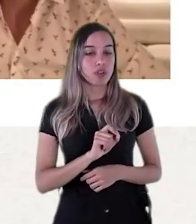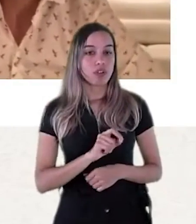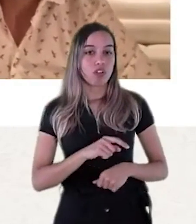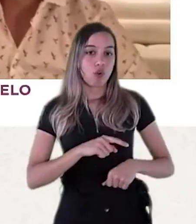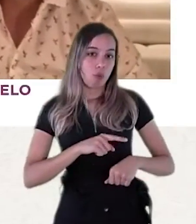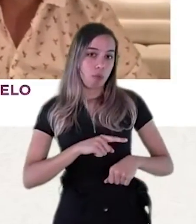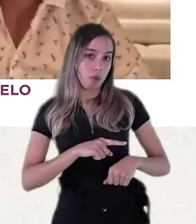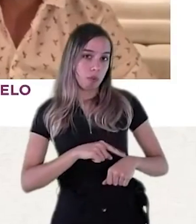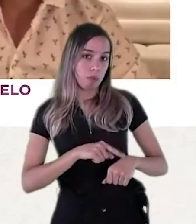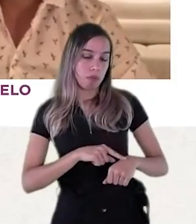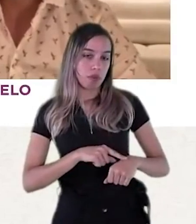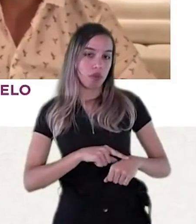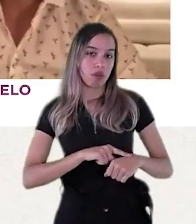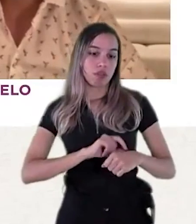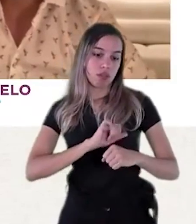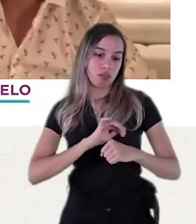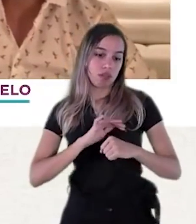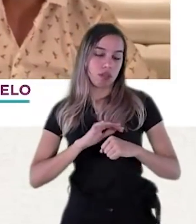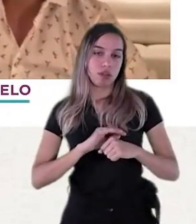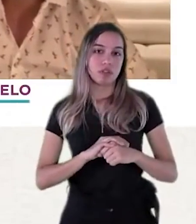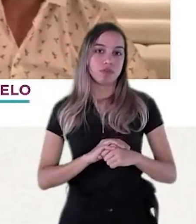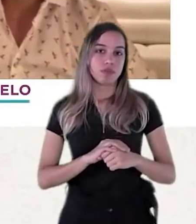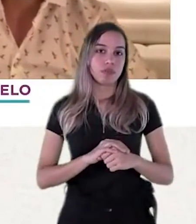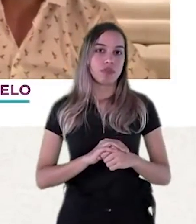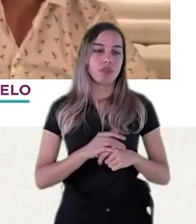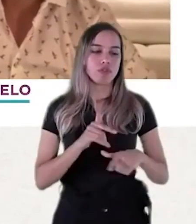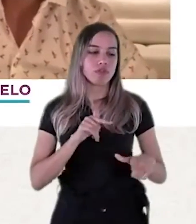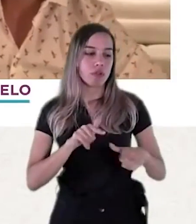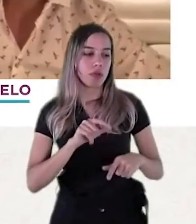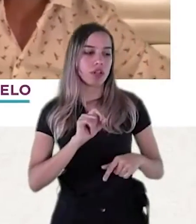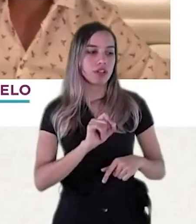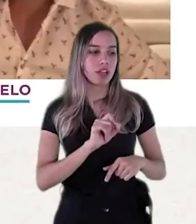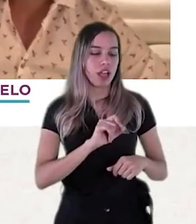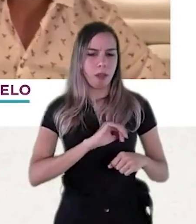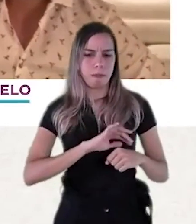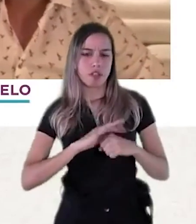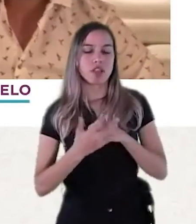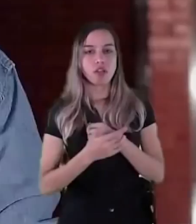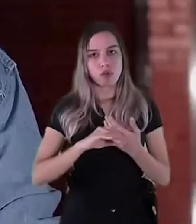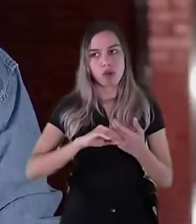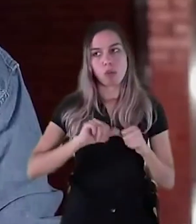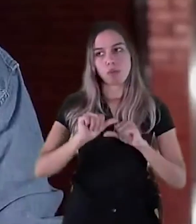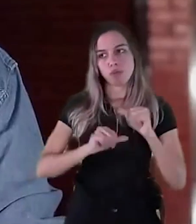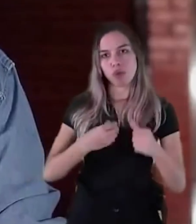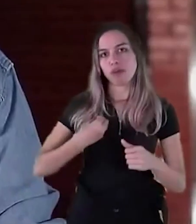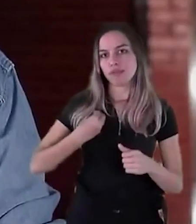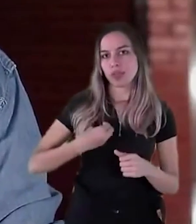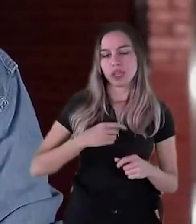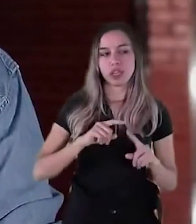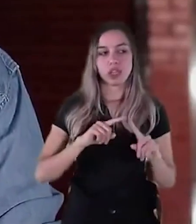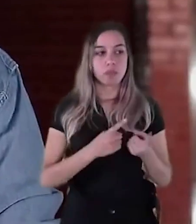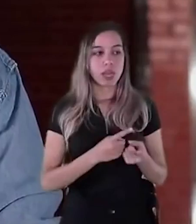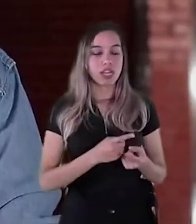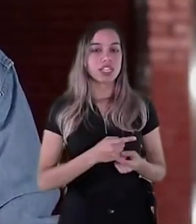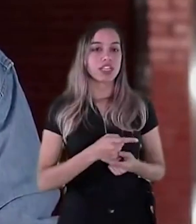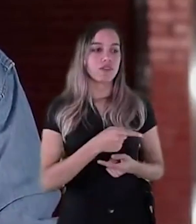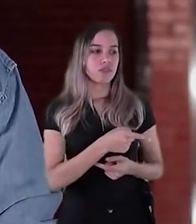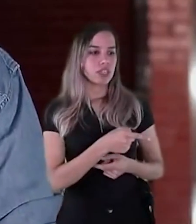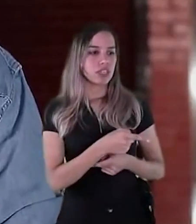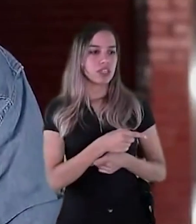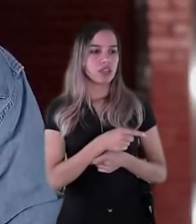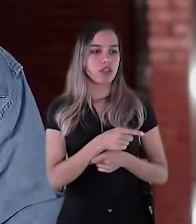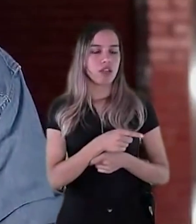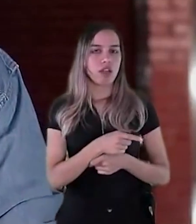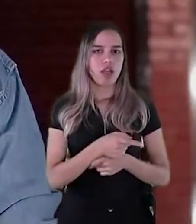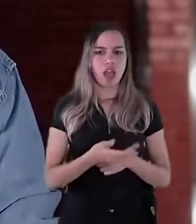a pandemia mudou a vida da gente, você ficava 5 vezes por semana em aeroporto, rodando,